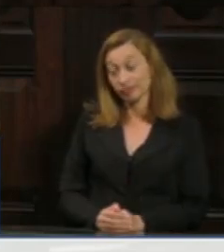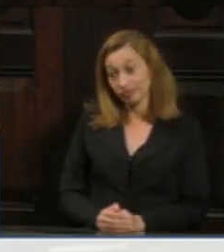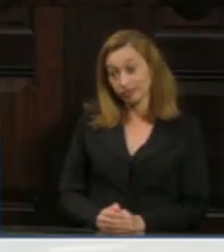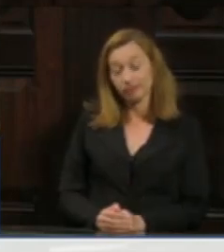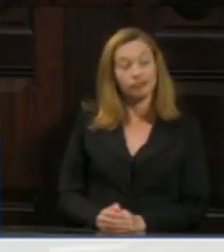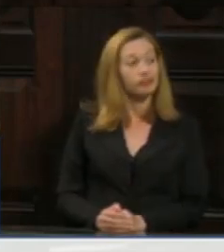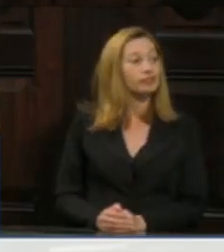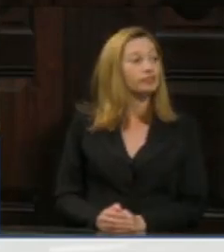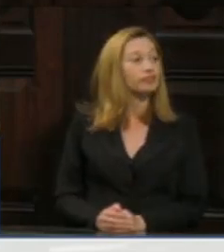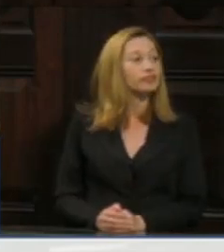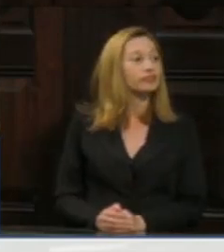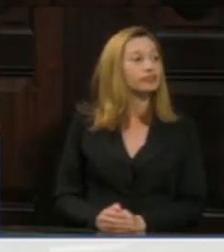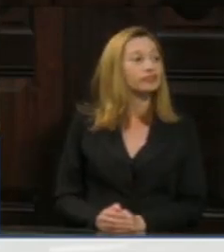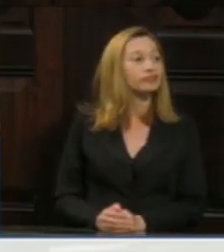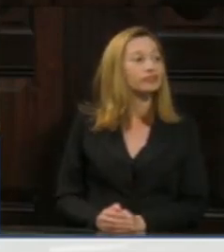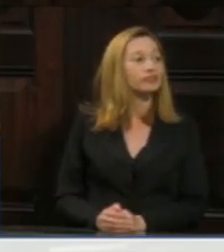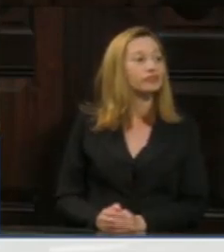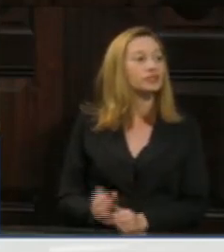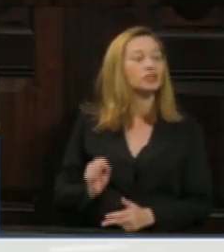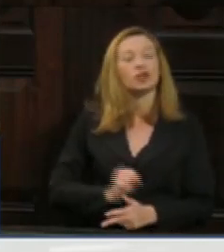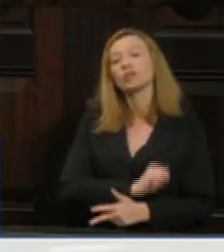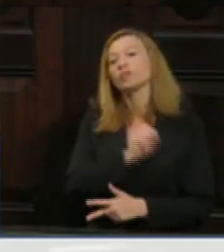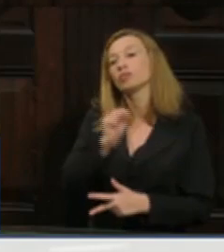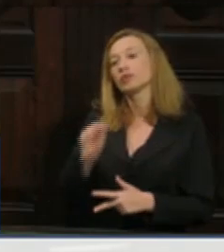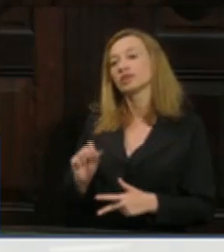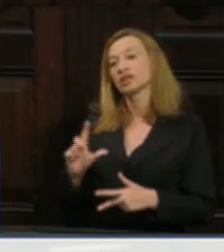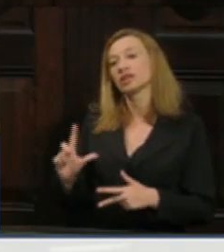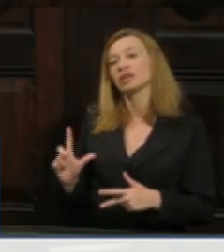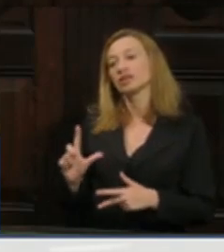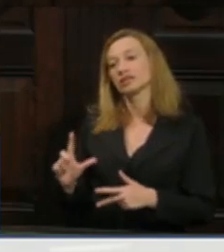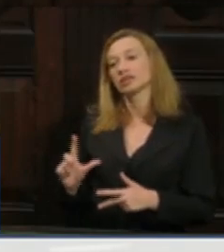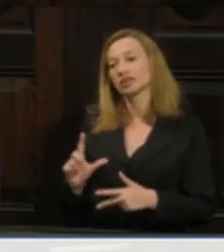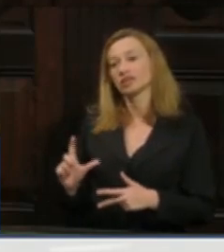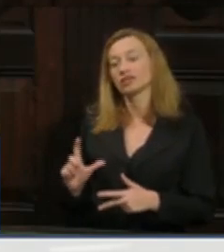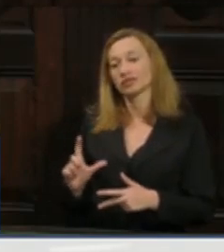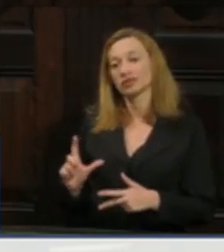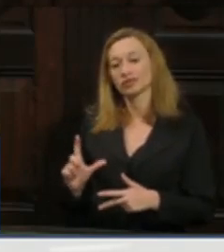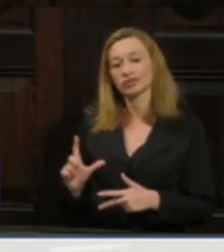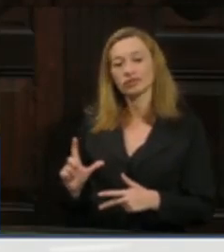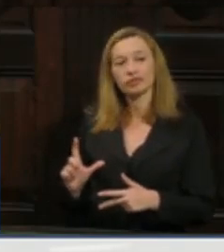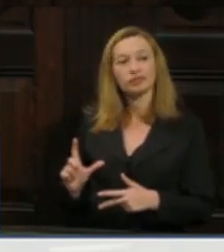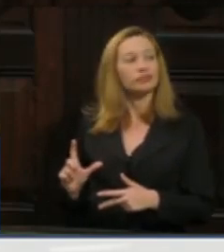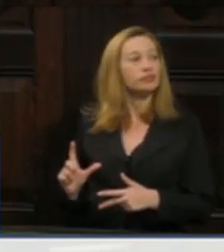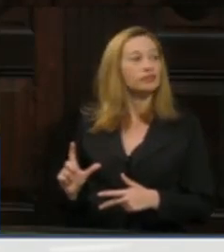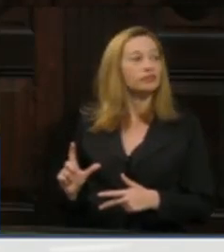porque entendemos não ser conveniente